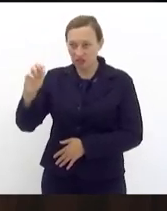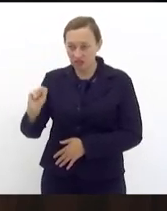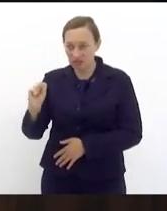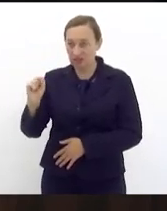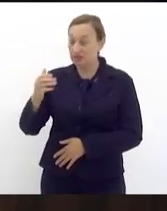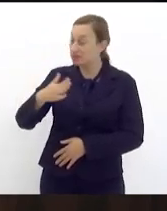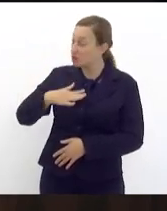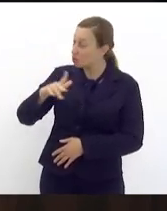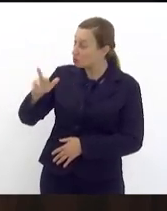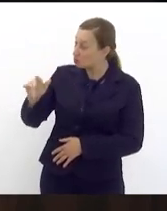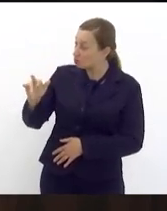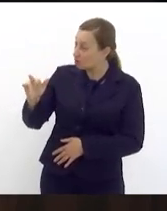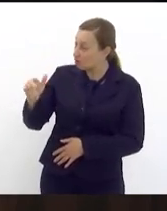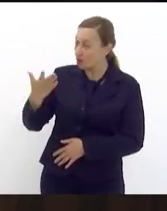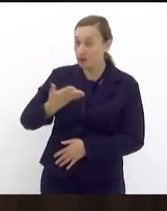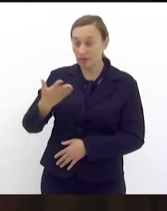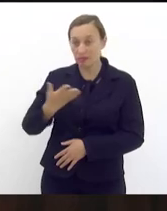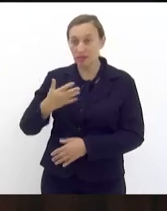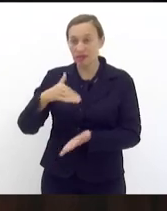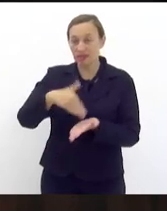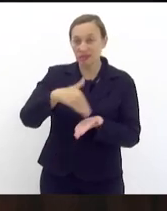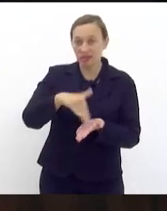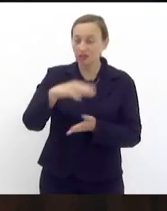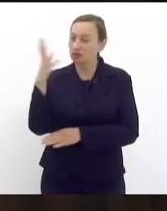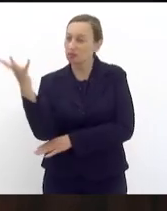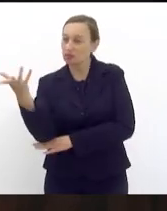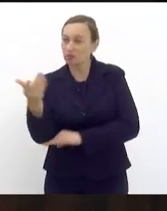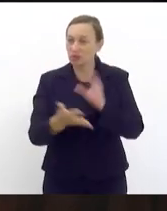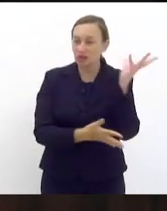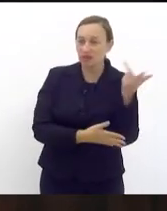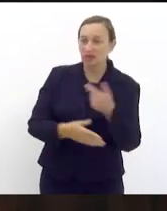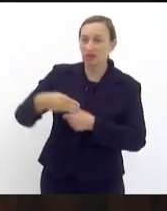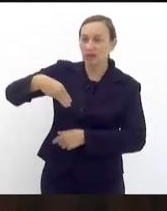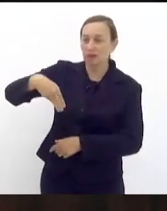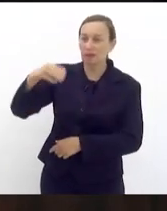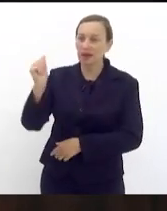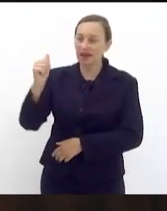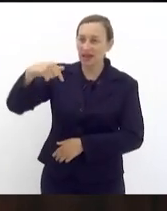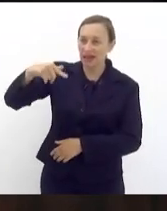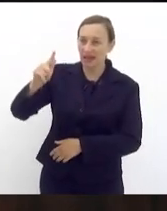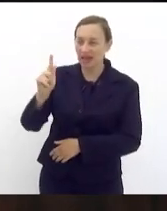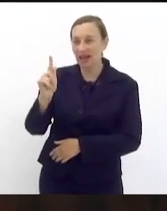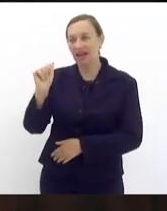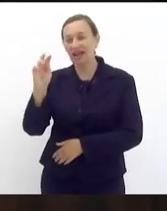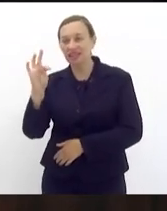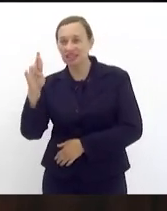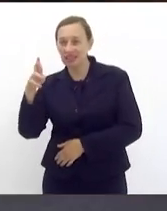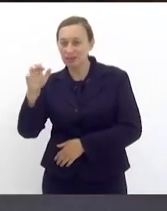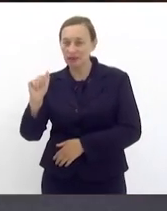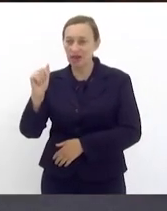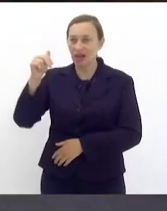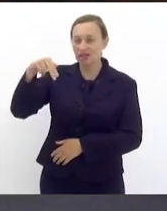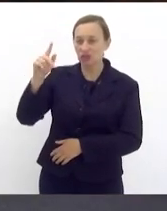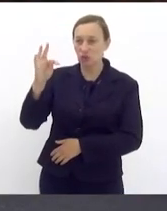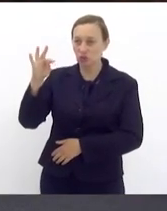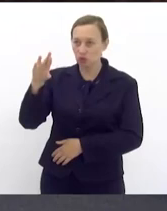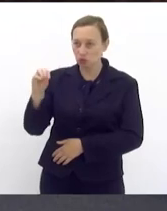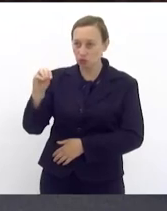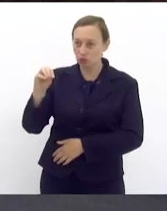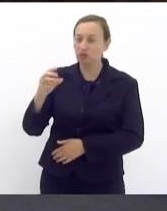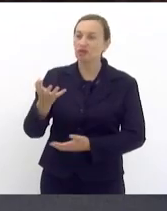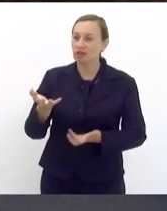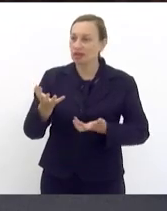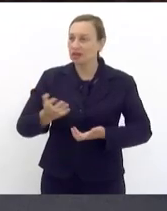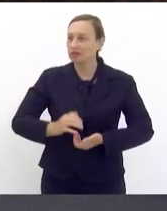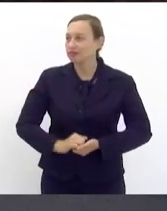irmão, secretário municipal de meio ambiente de Mangaratiba, Antônio Marcos.